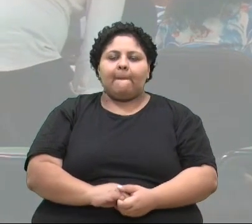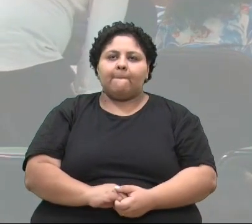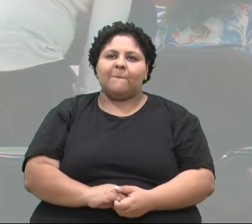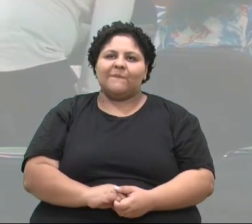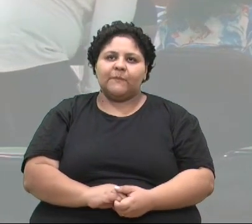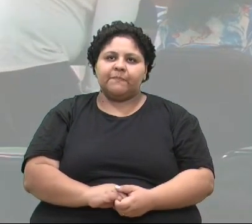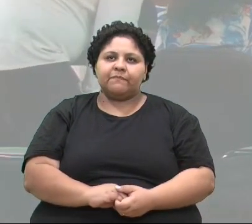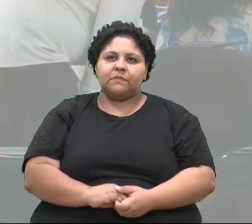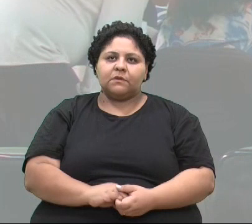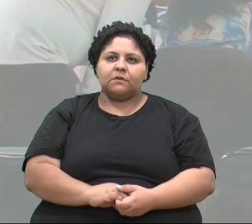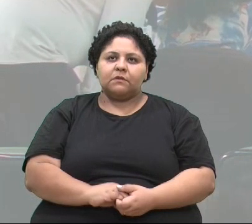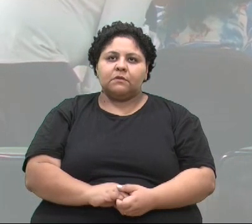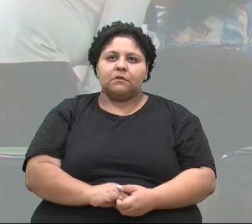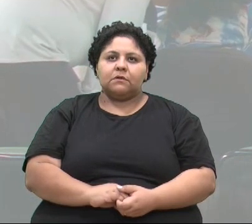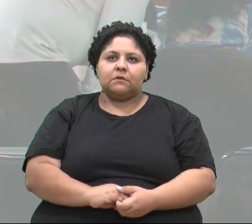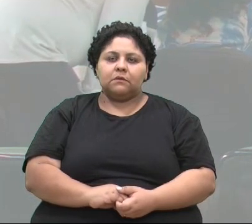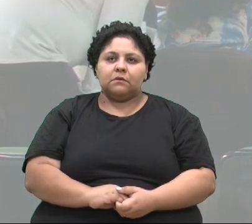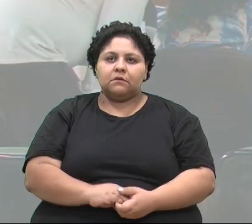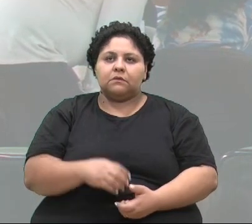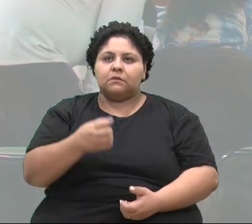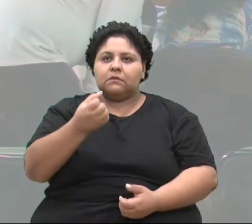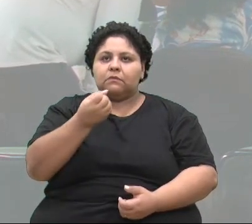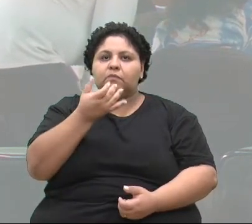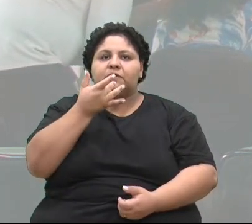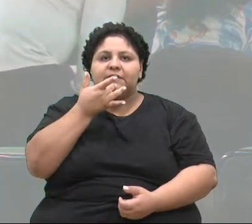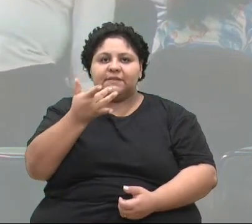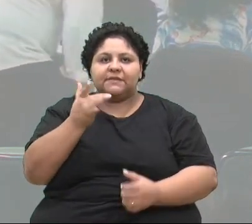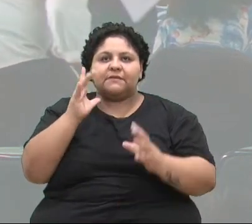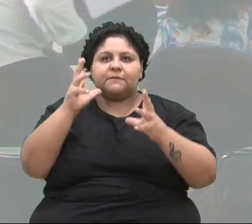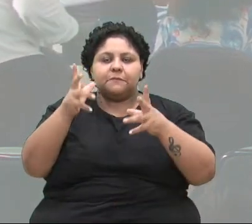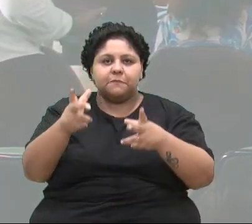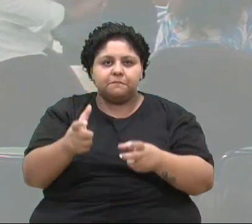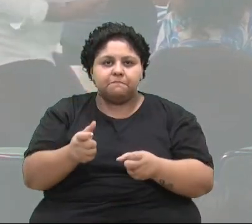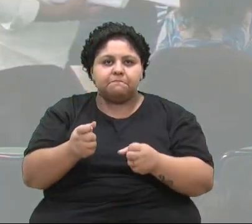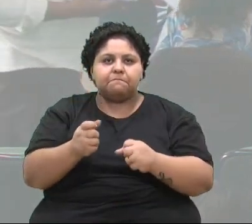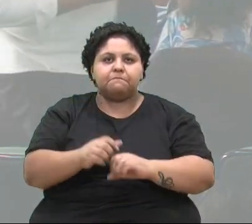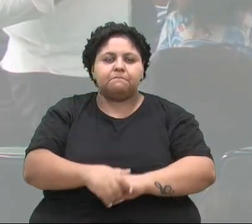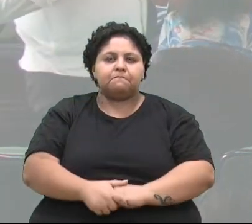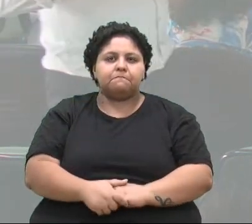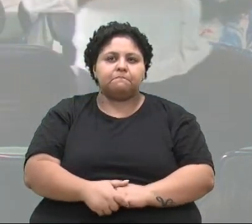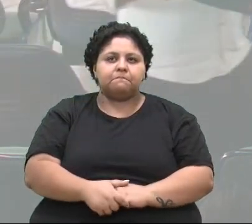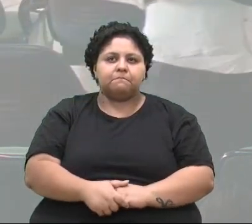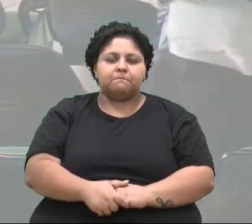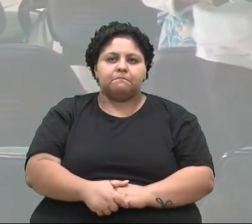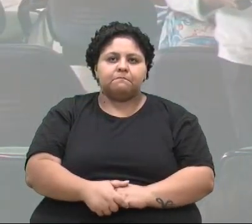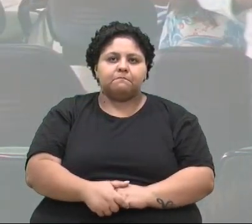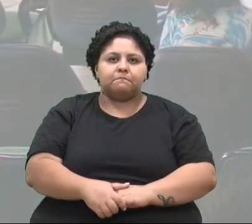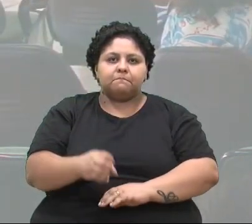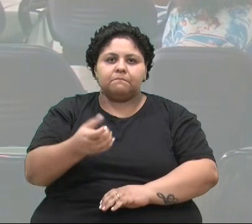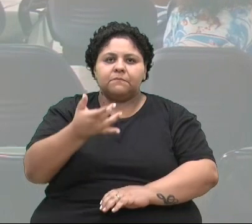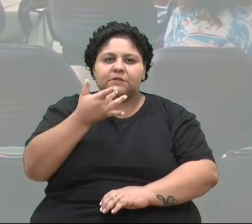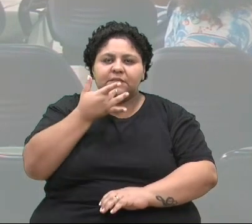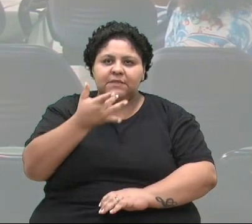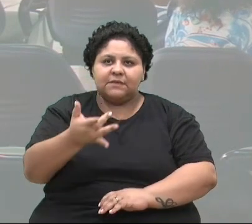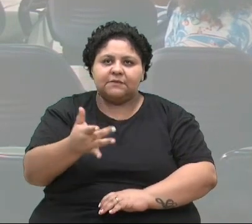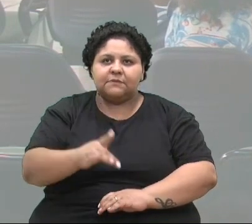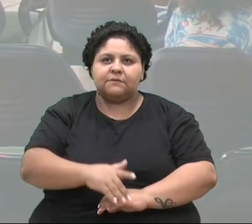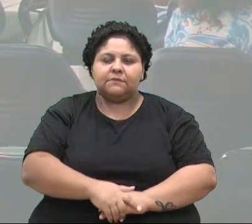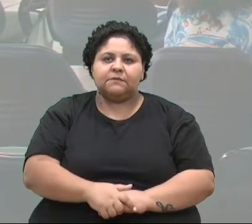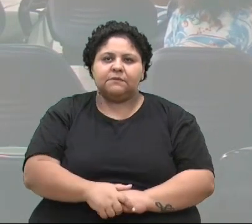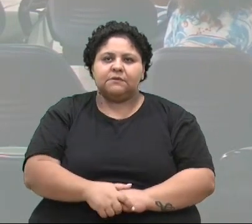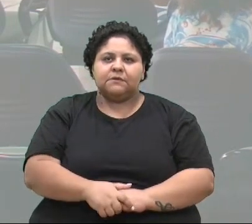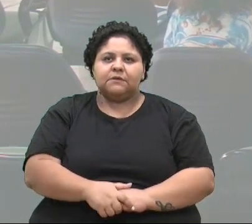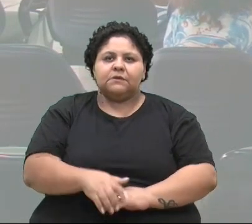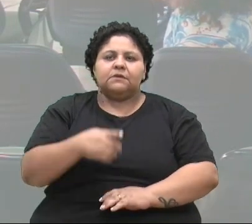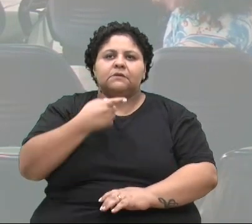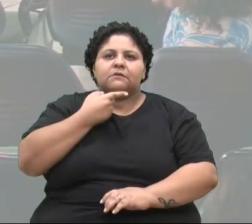Olá, boa tarde a todos. Está funcionando? Estão ouvindo? Boa tarde a todos. Gostaria de